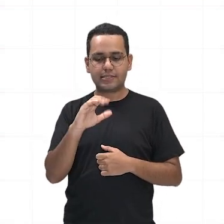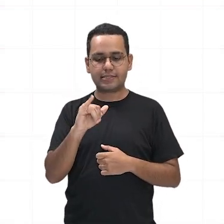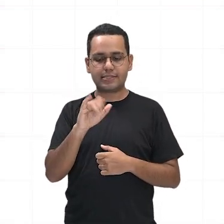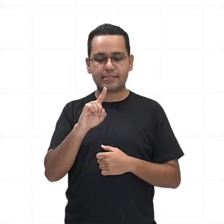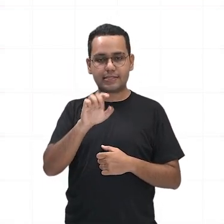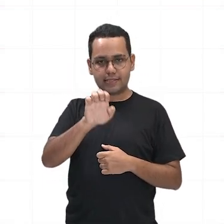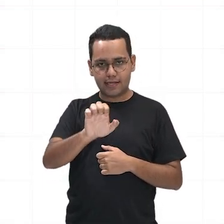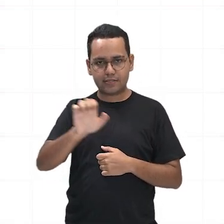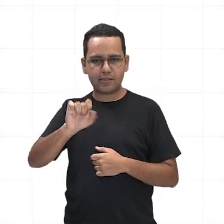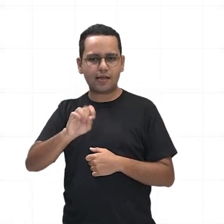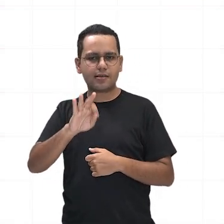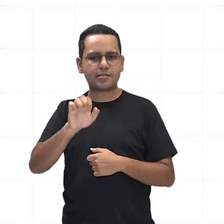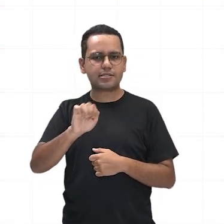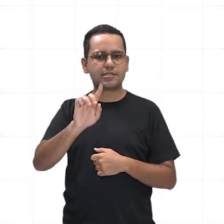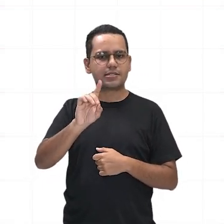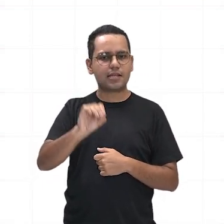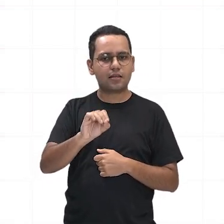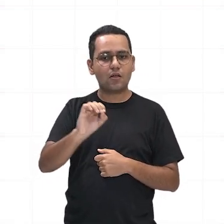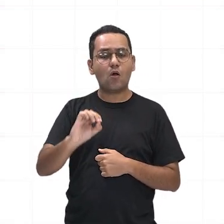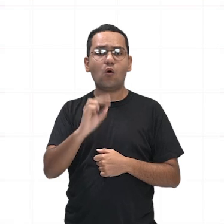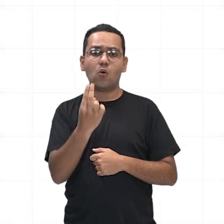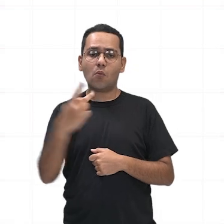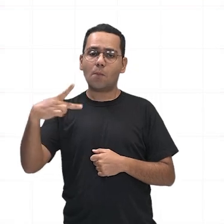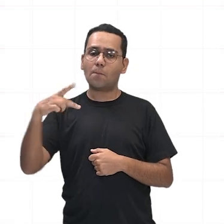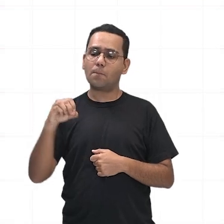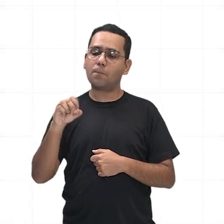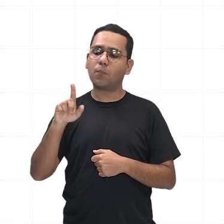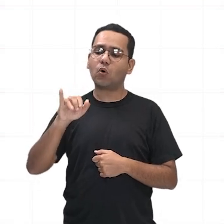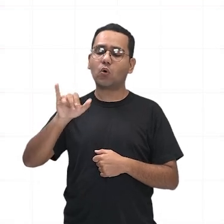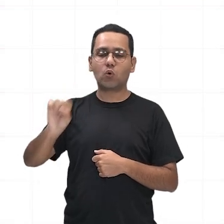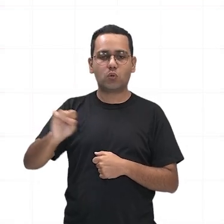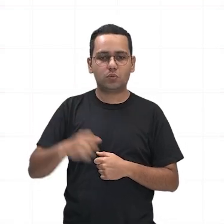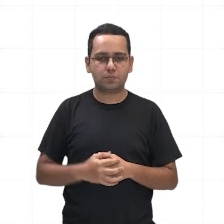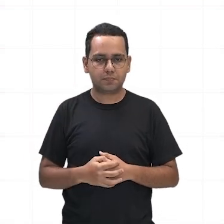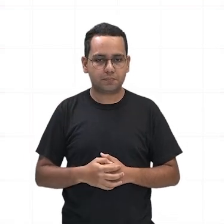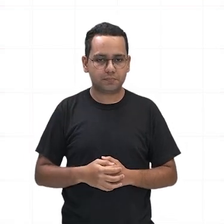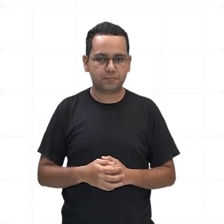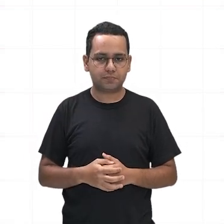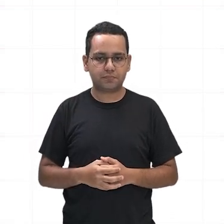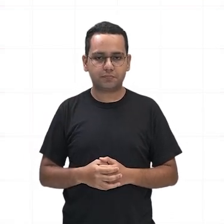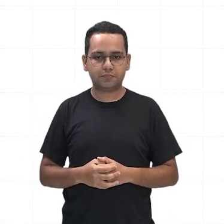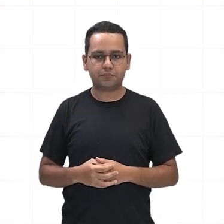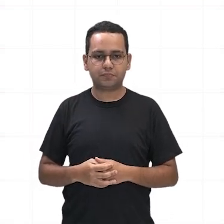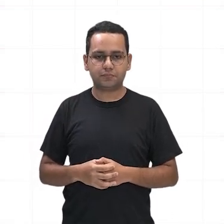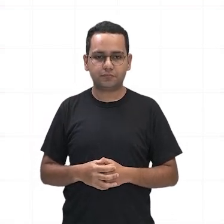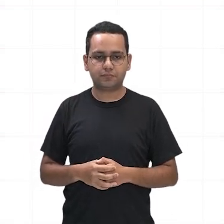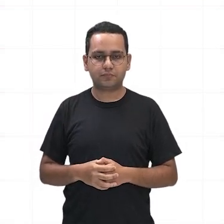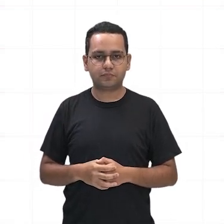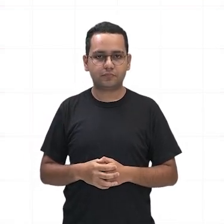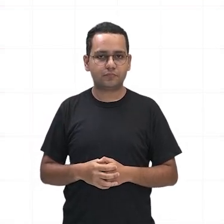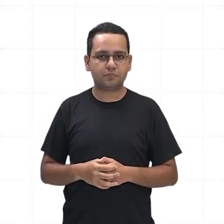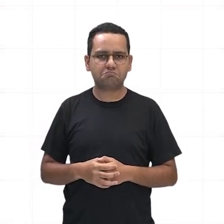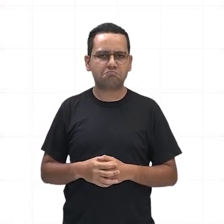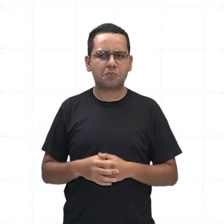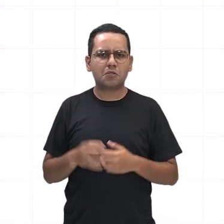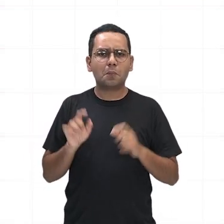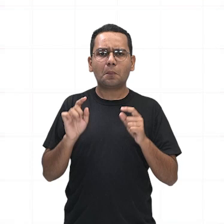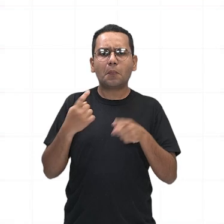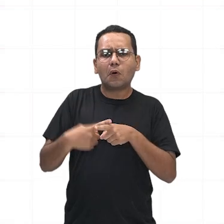cidade-estado ou polis, ou as cidades-estados, tá? Por quê? Porque foram